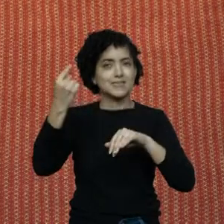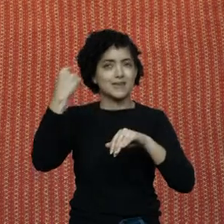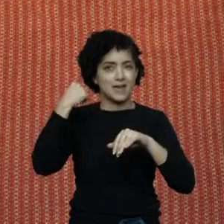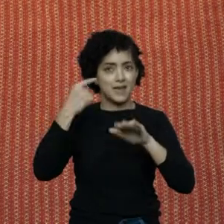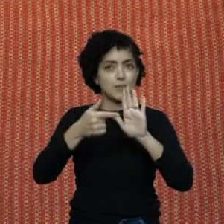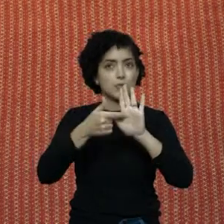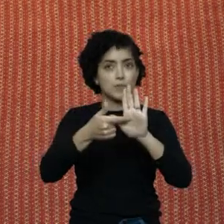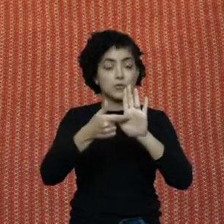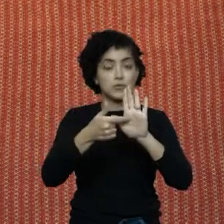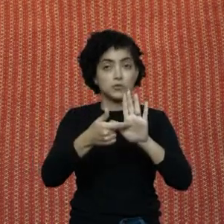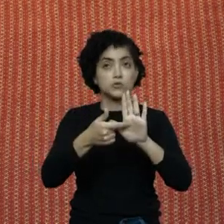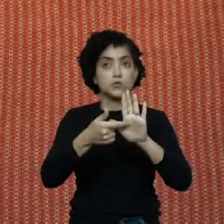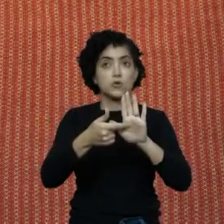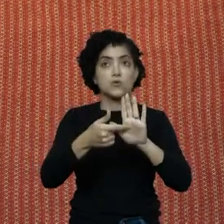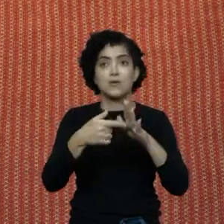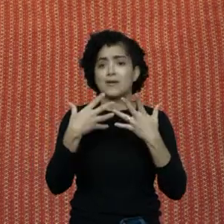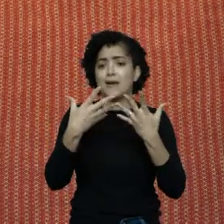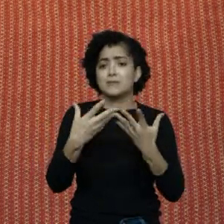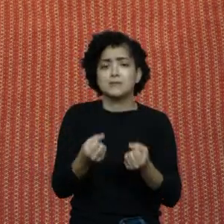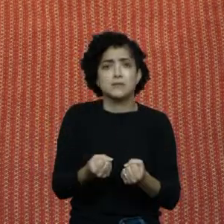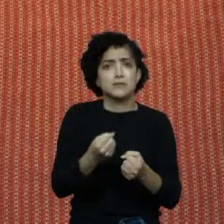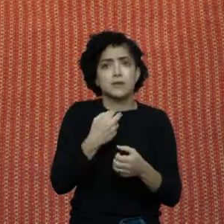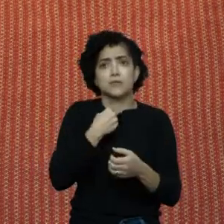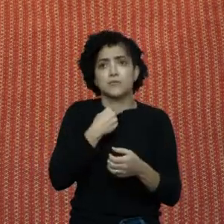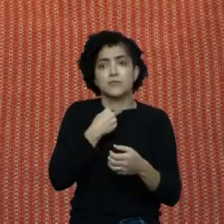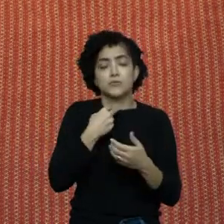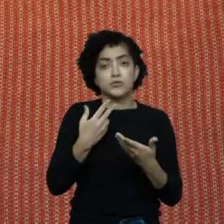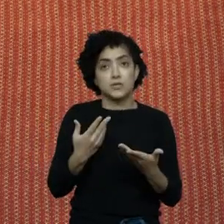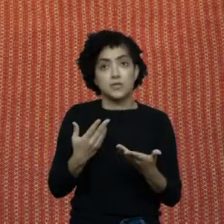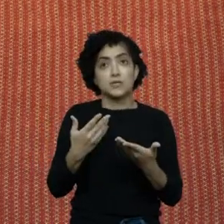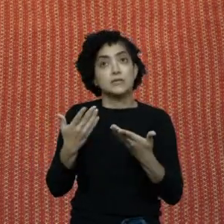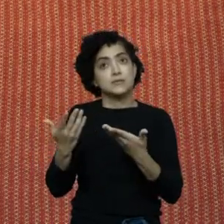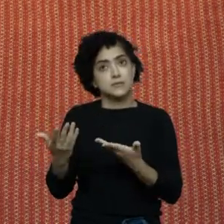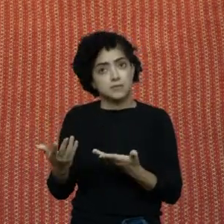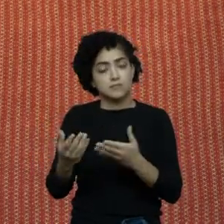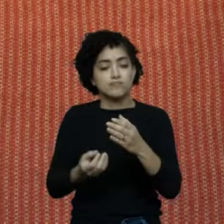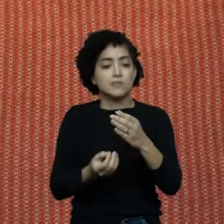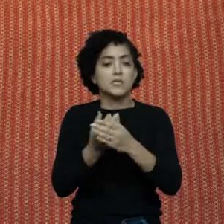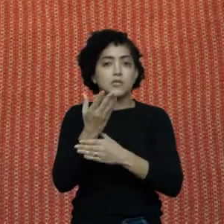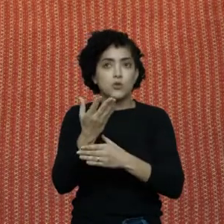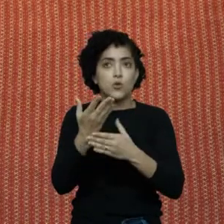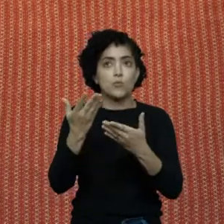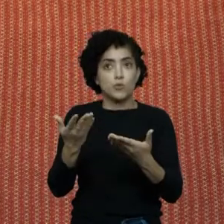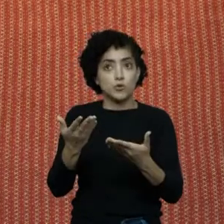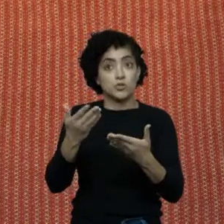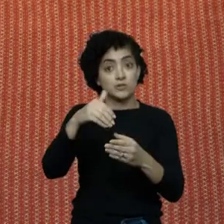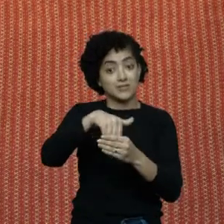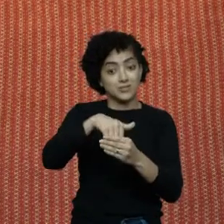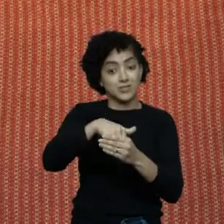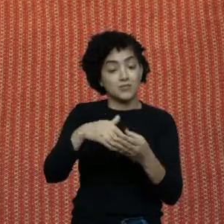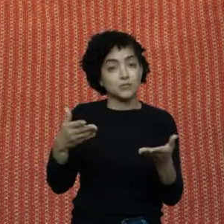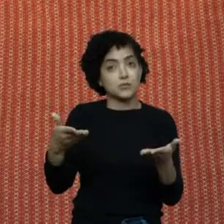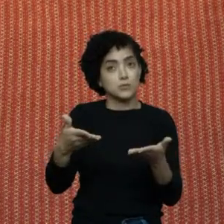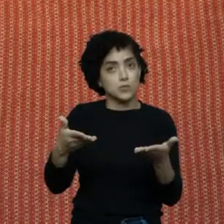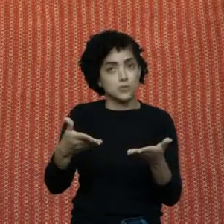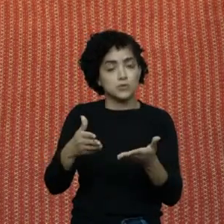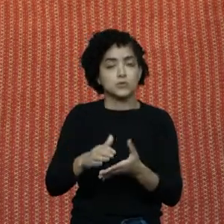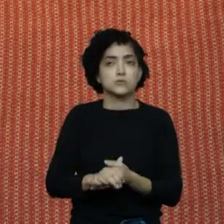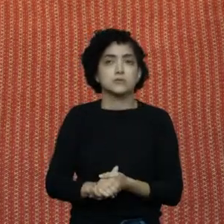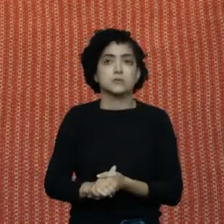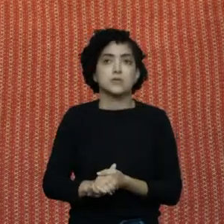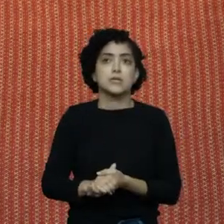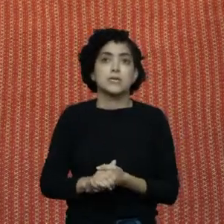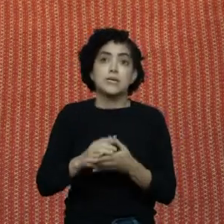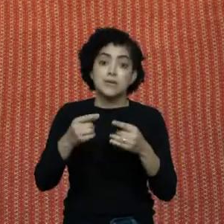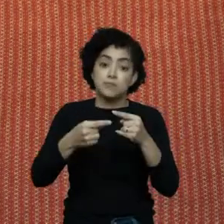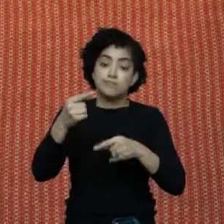que era o que era inaceitável para muitos daí que sim que nasceu o projeto que nós estamos voltando hoje aqui tá e pela